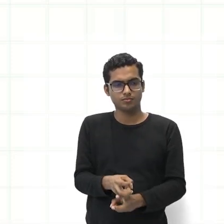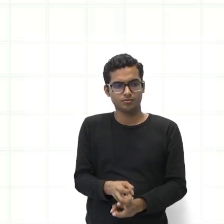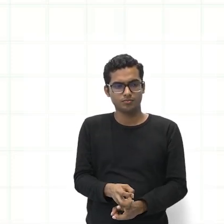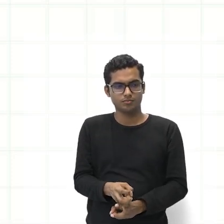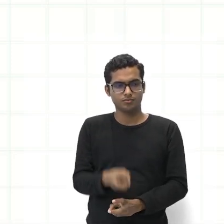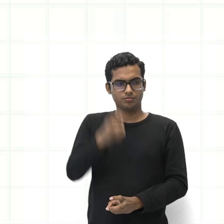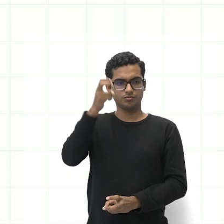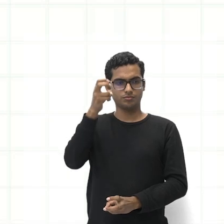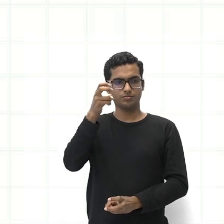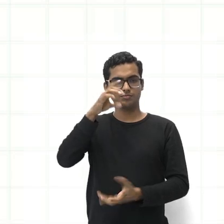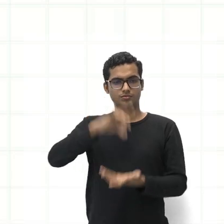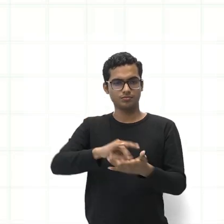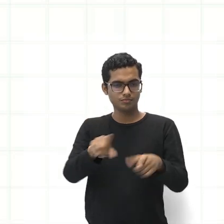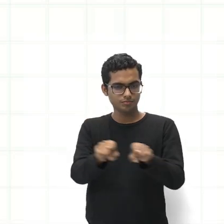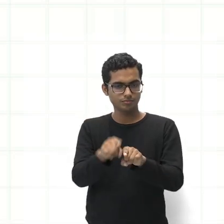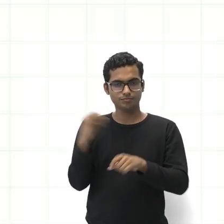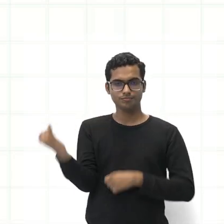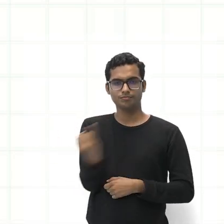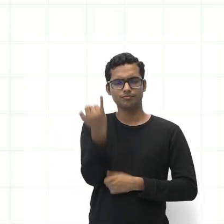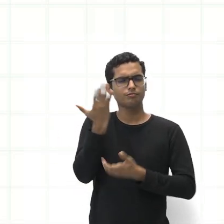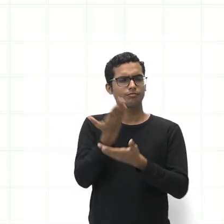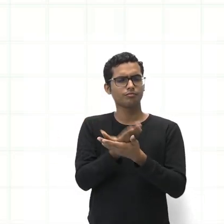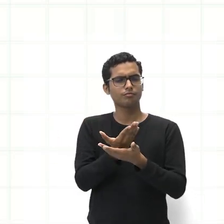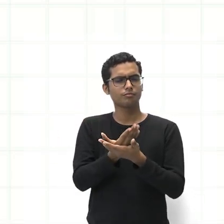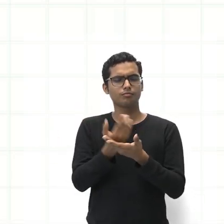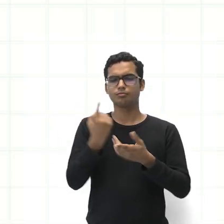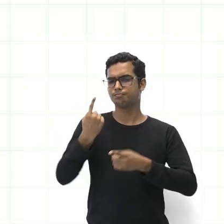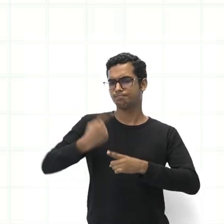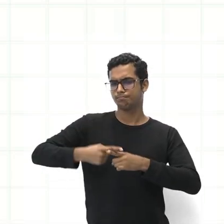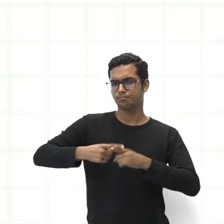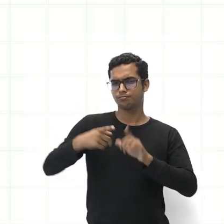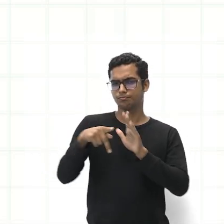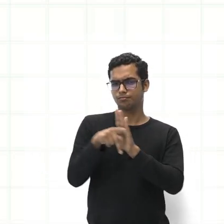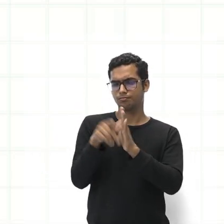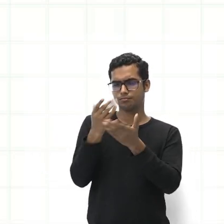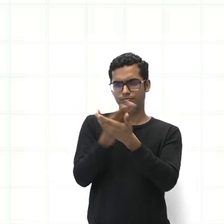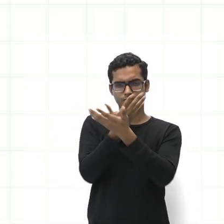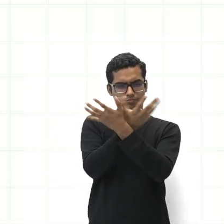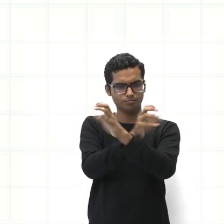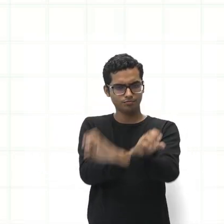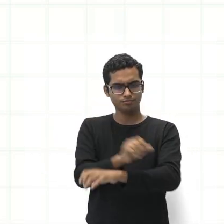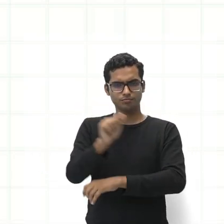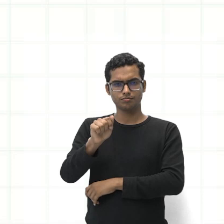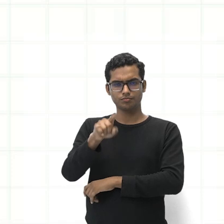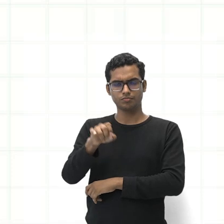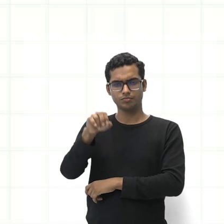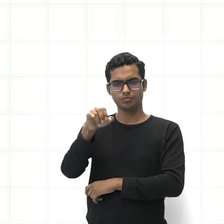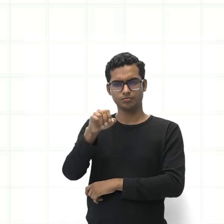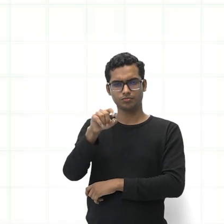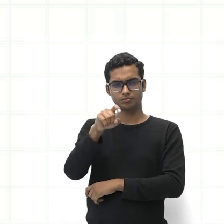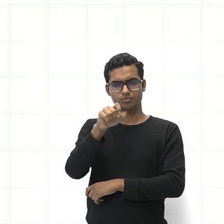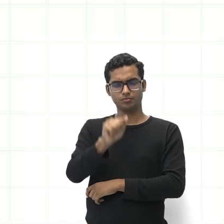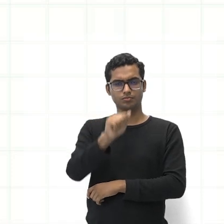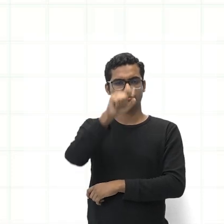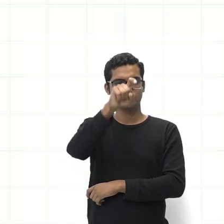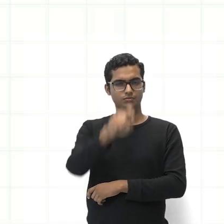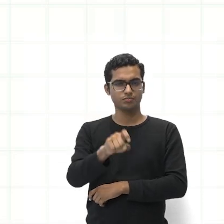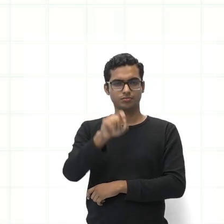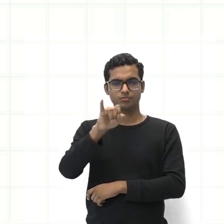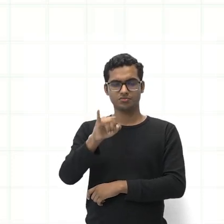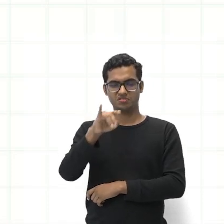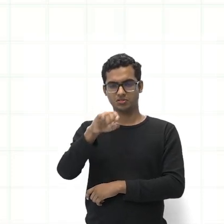é importante eu estudar sobre o esqueleto axial? Porque o nosso esqueleto axial,